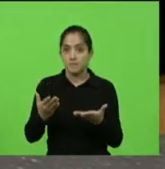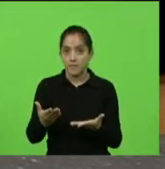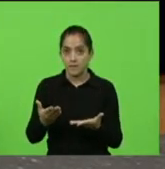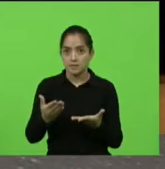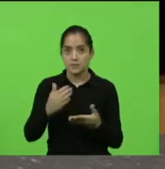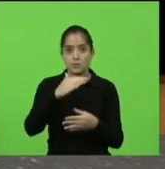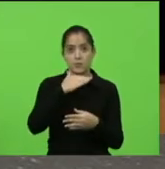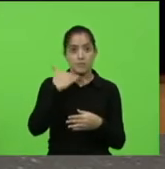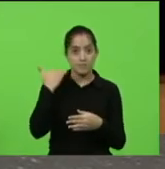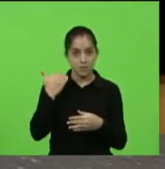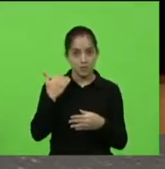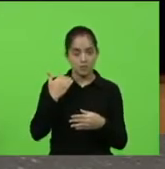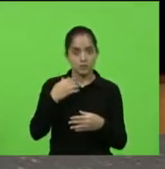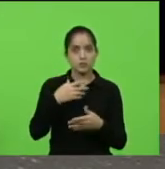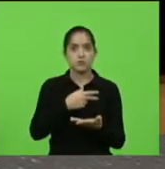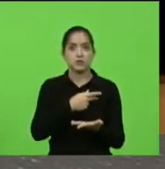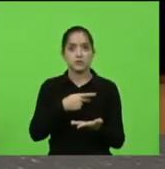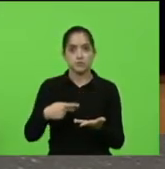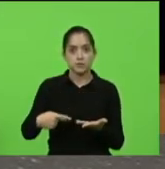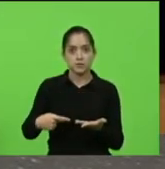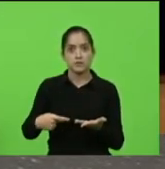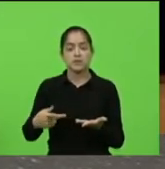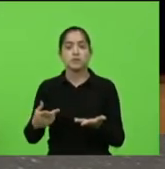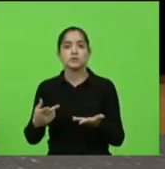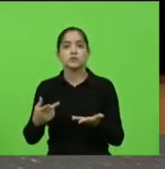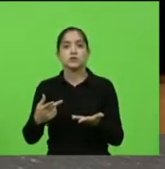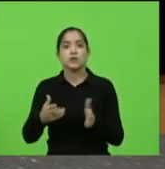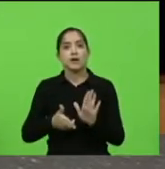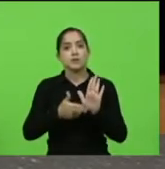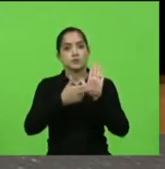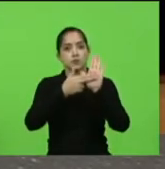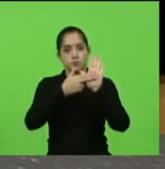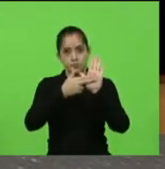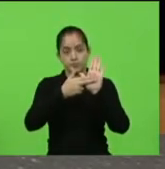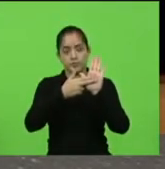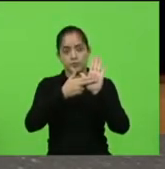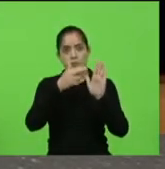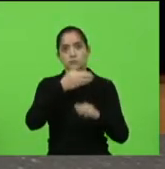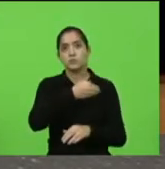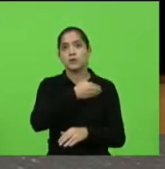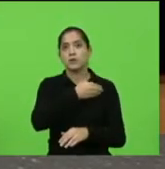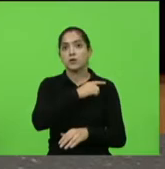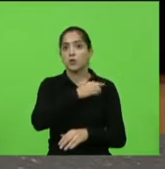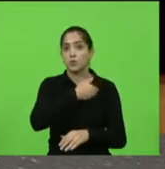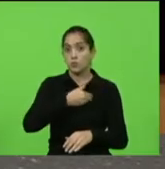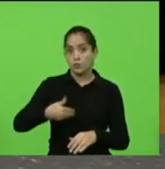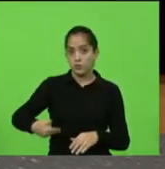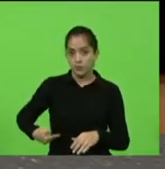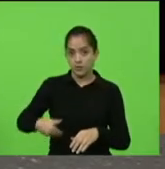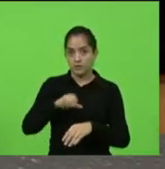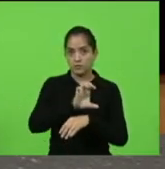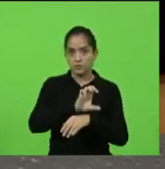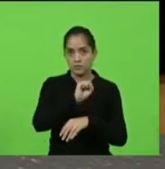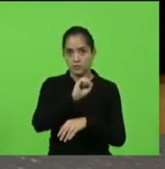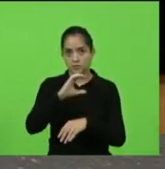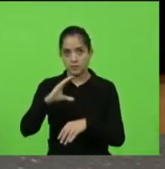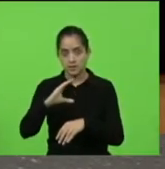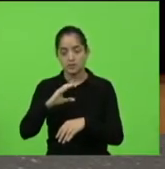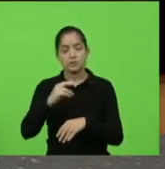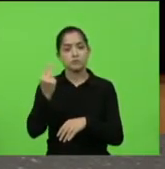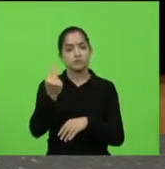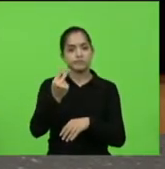Ivo, assumiu o governo de Santa Catarina e já como